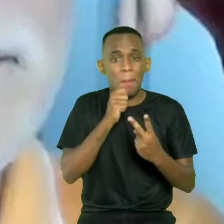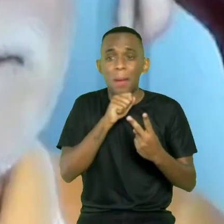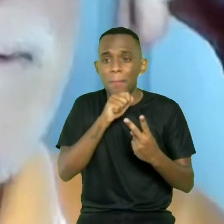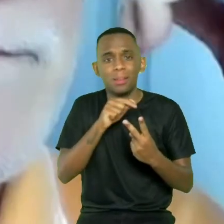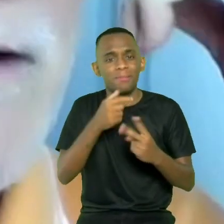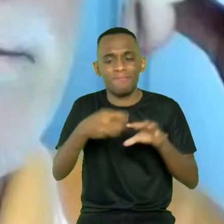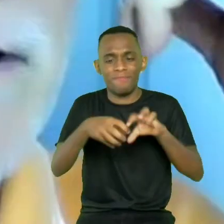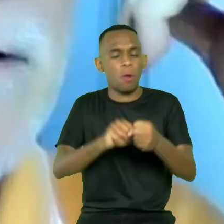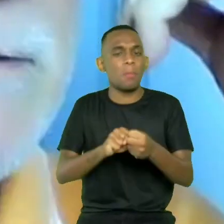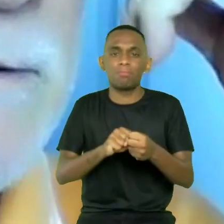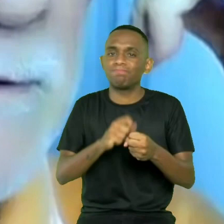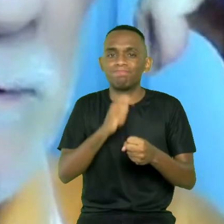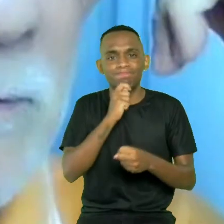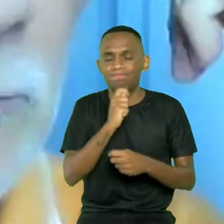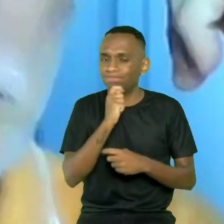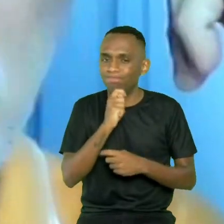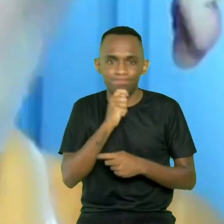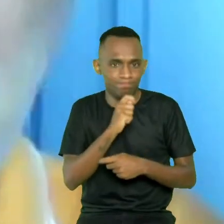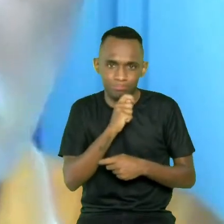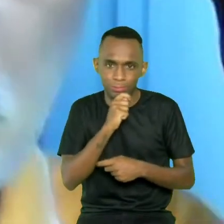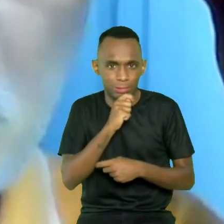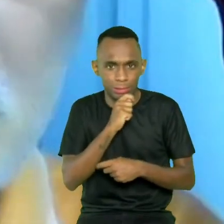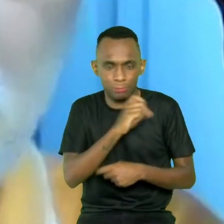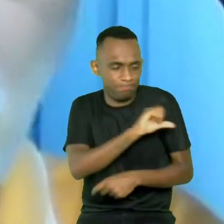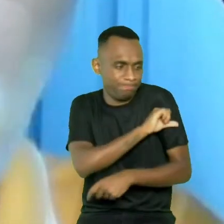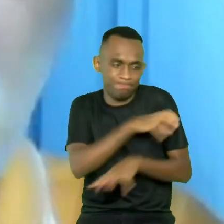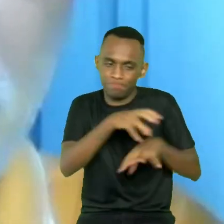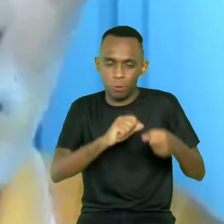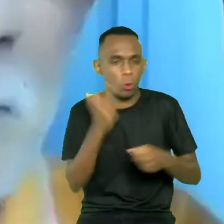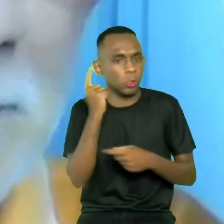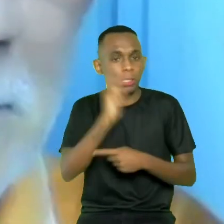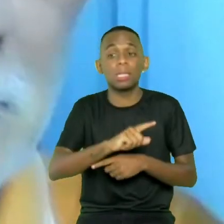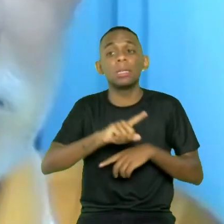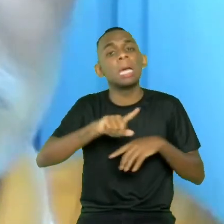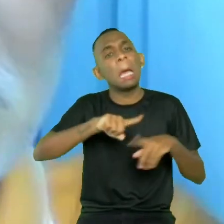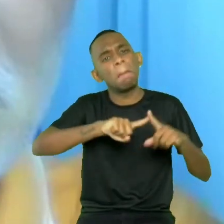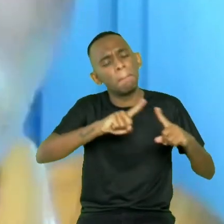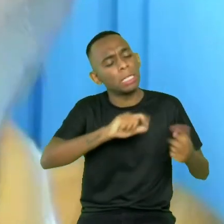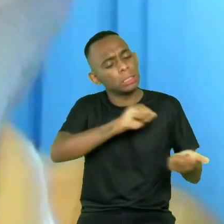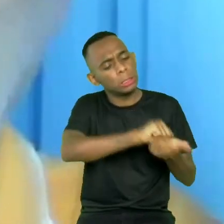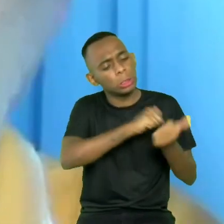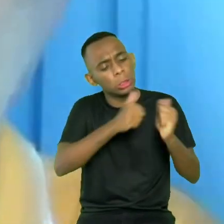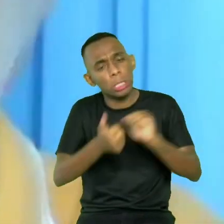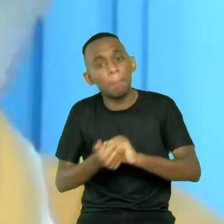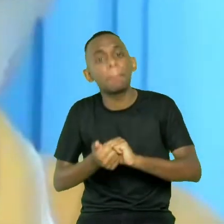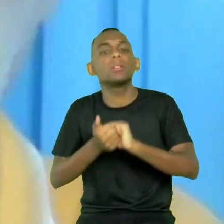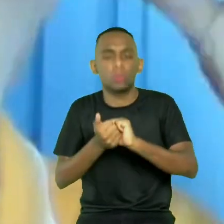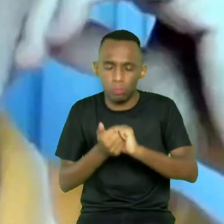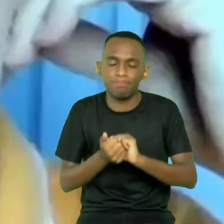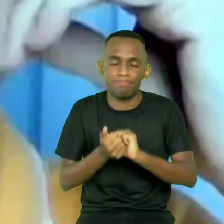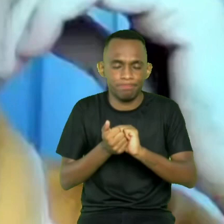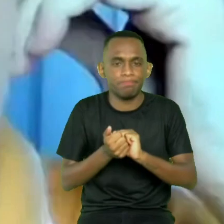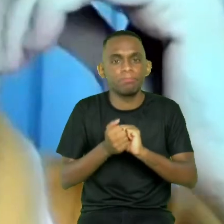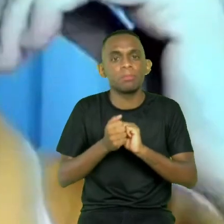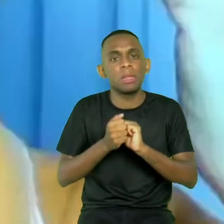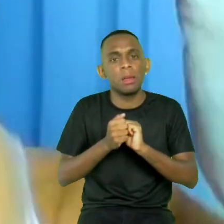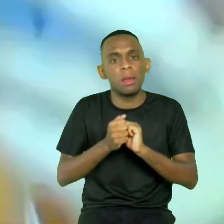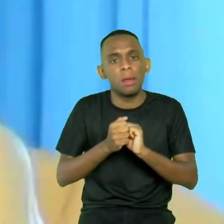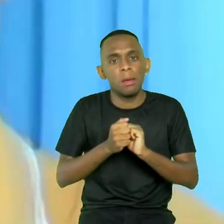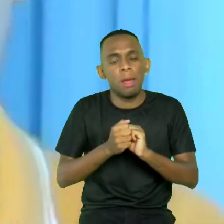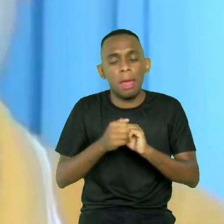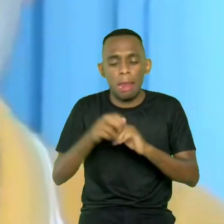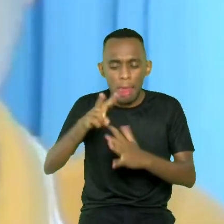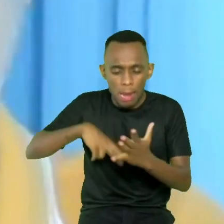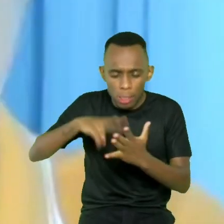né? Mas eles substituíram essa pouca formação escolar pela leitura. E foi um exemplo dentro